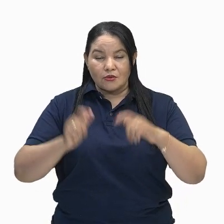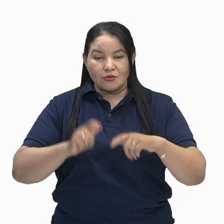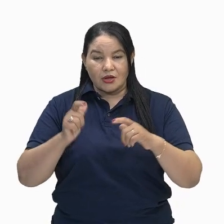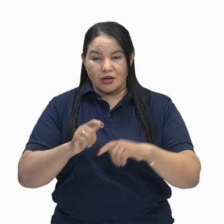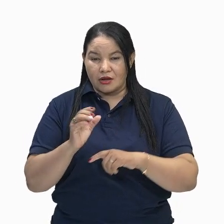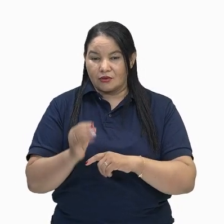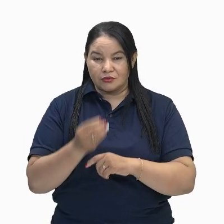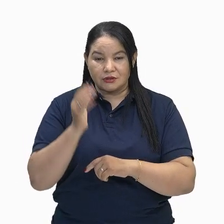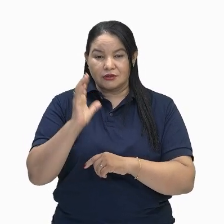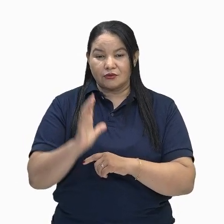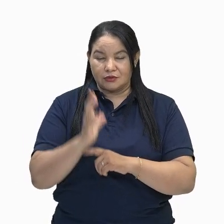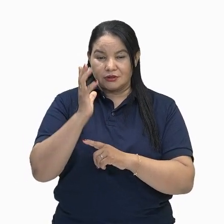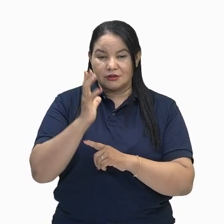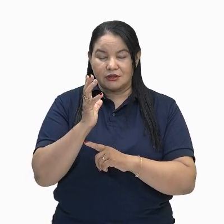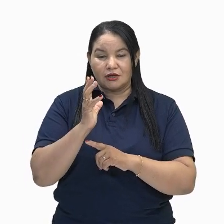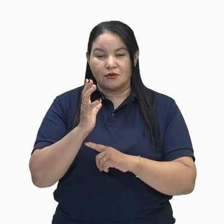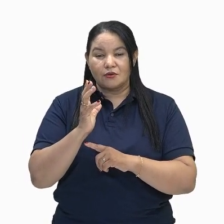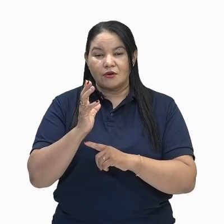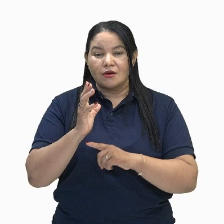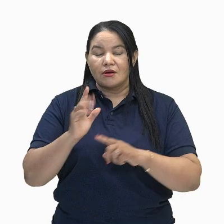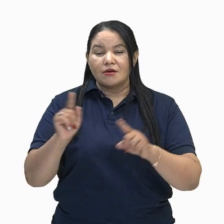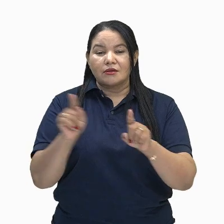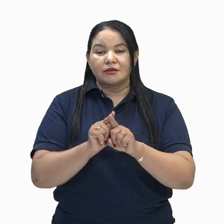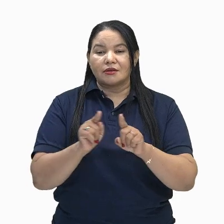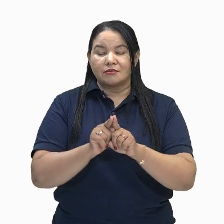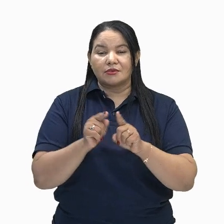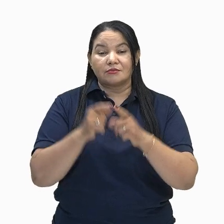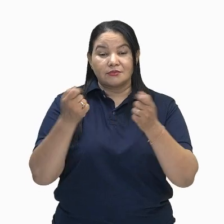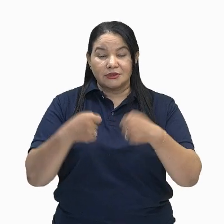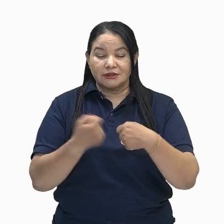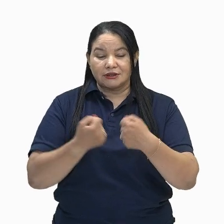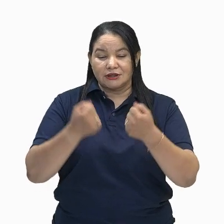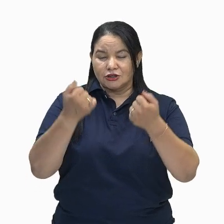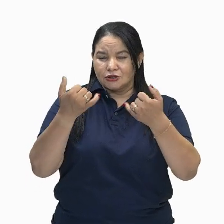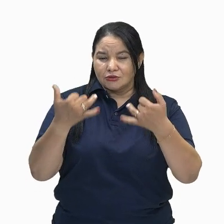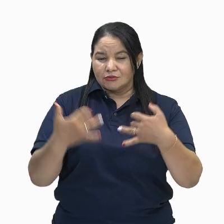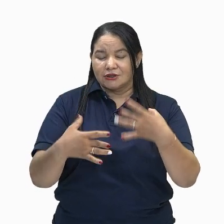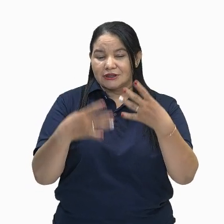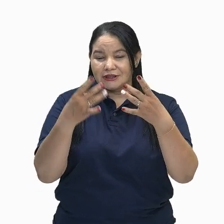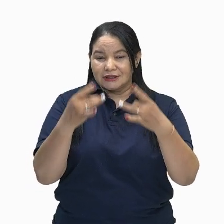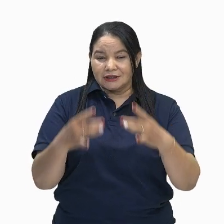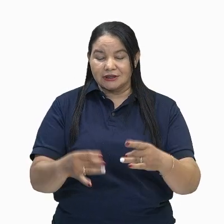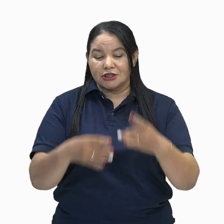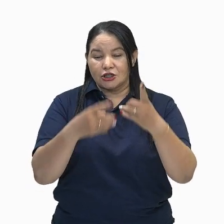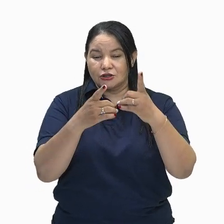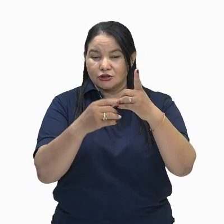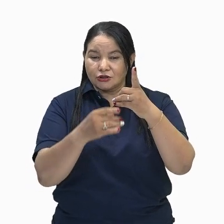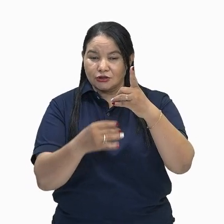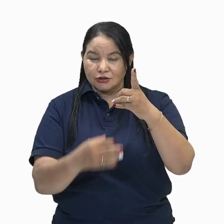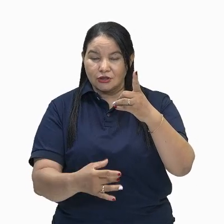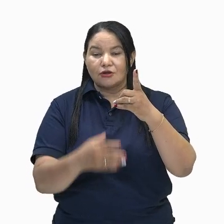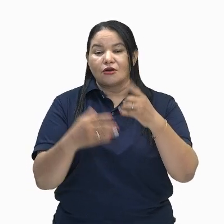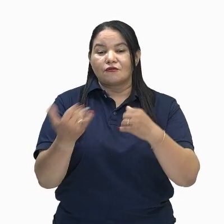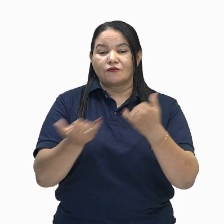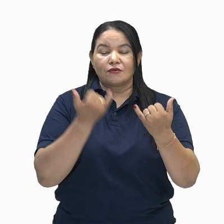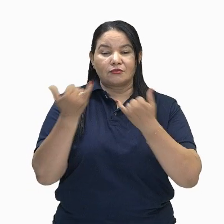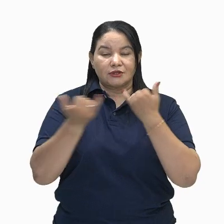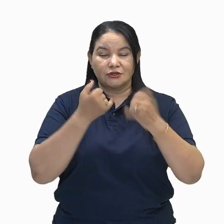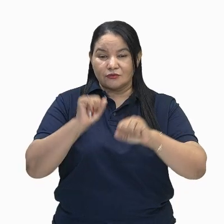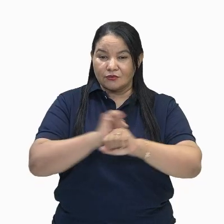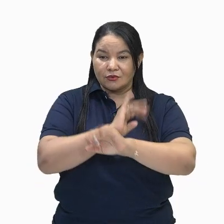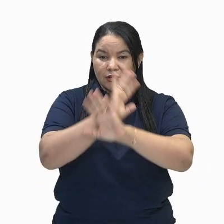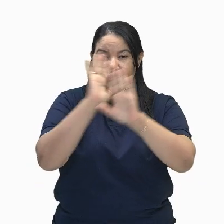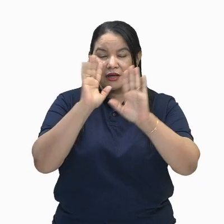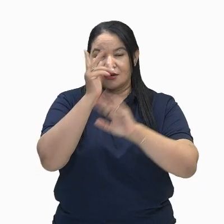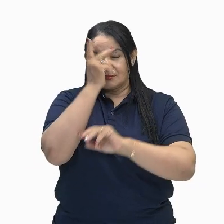ocorreu. Então, tem que haver a descrição para quê? Para que a informação seja clara para os